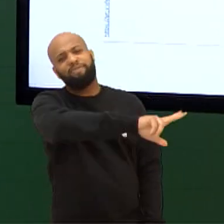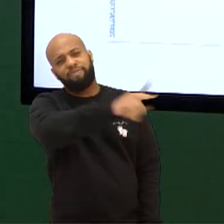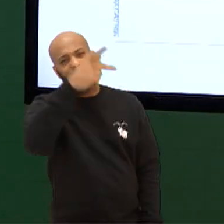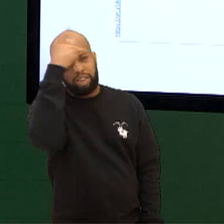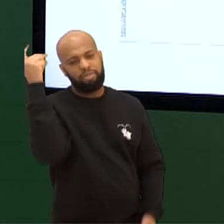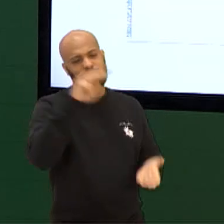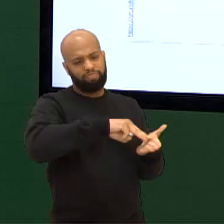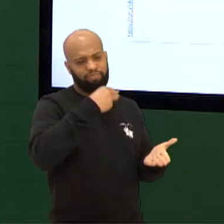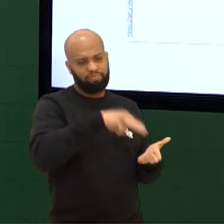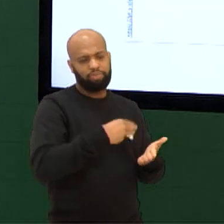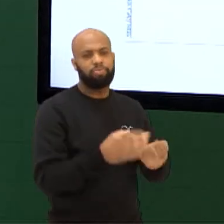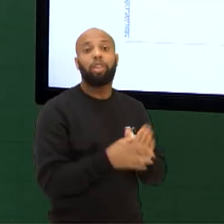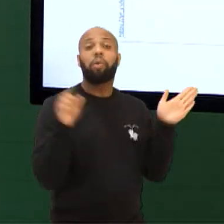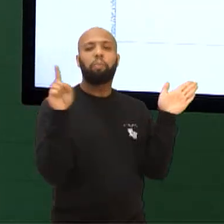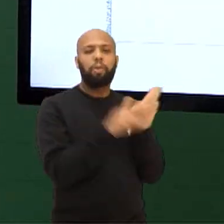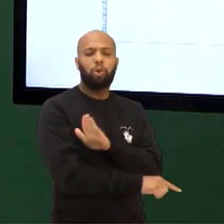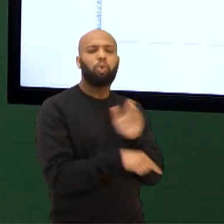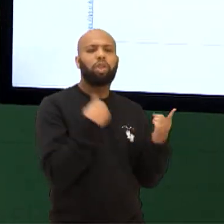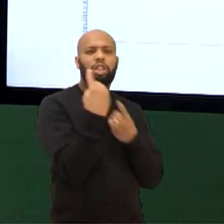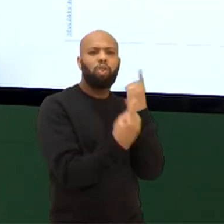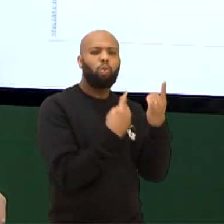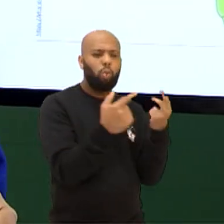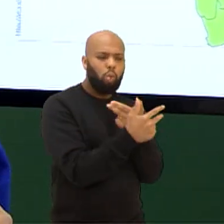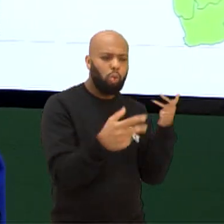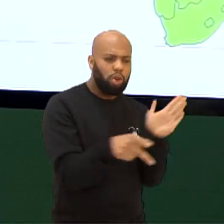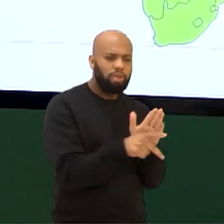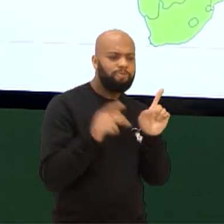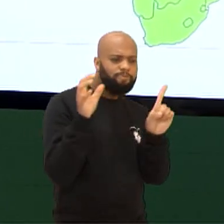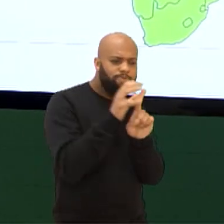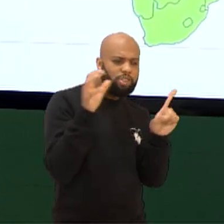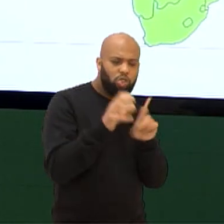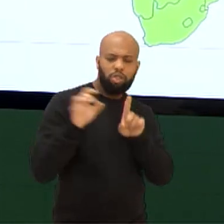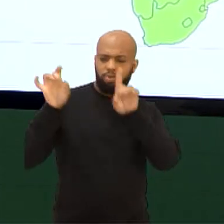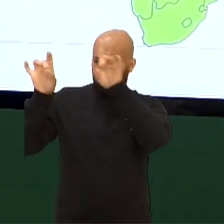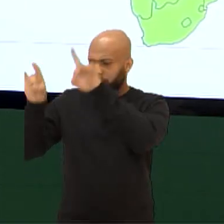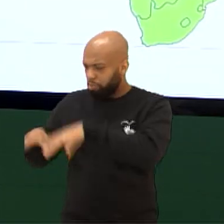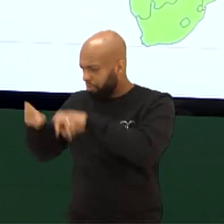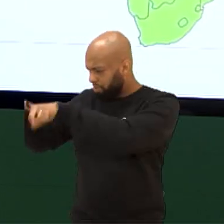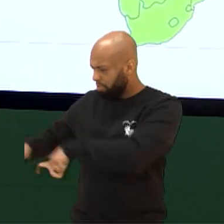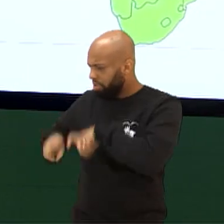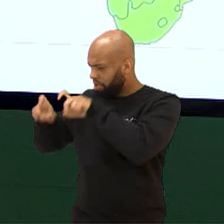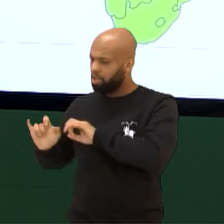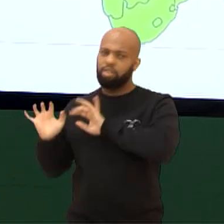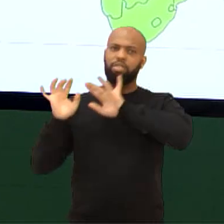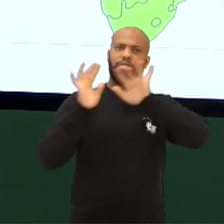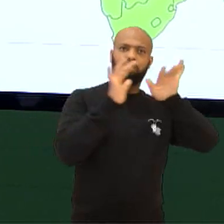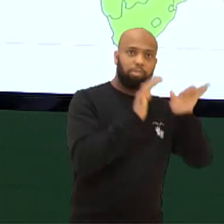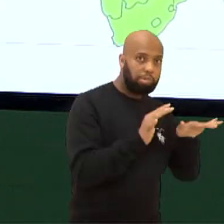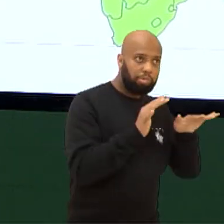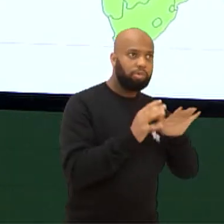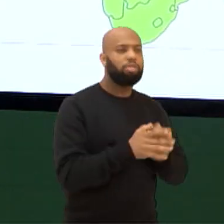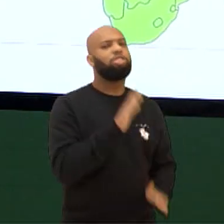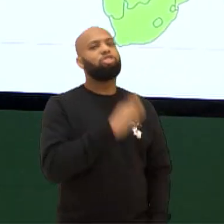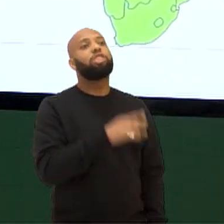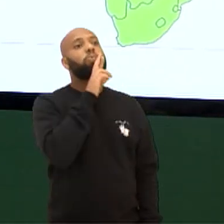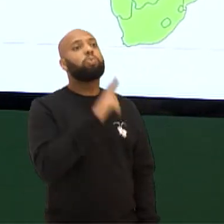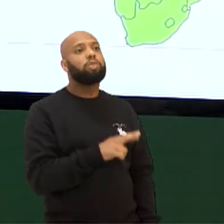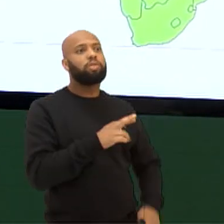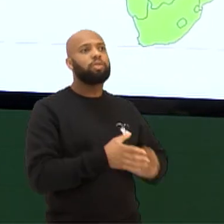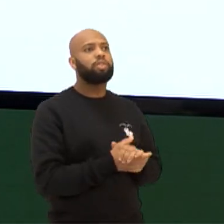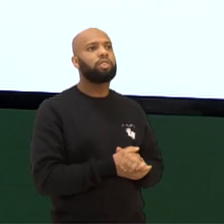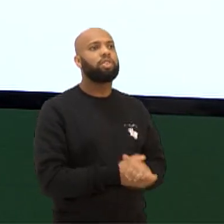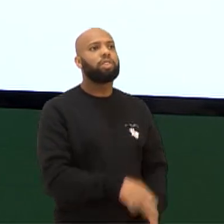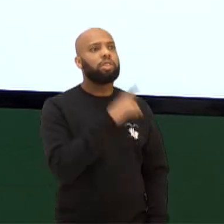Quais os fatores que contribuíram para o êxodo rural? Acabamos de responder aqui para o pessoal. Qual foi a